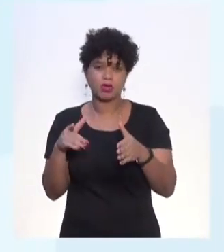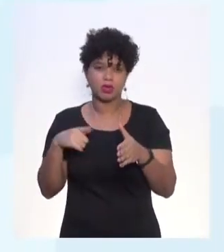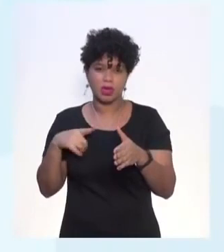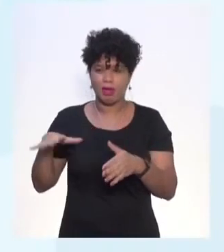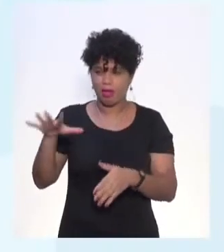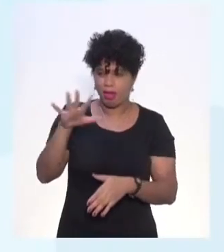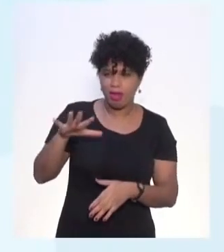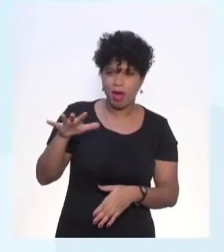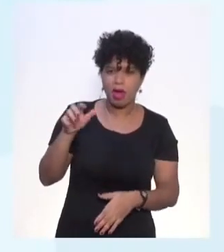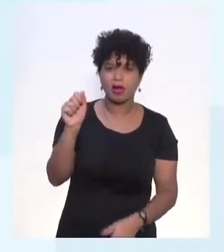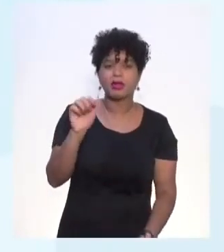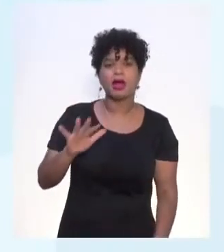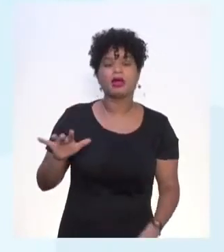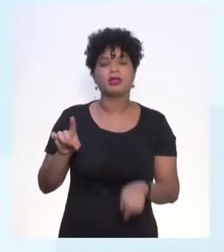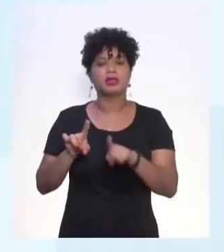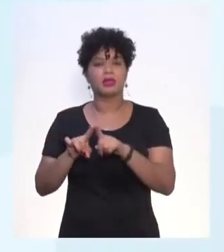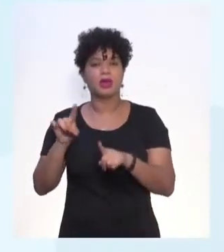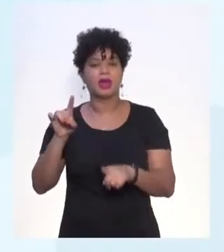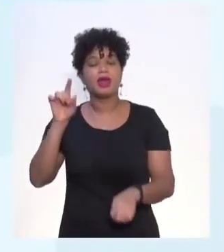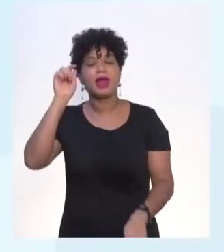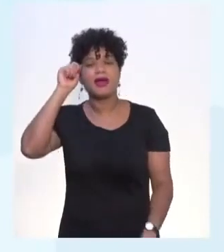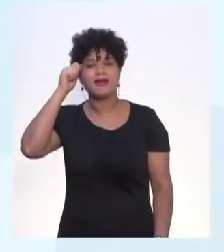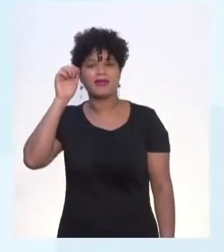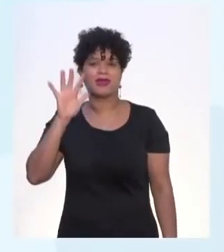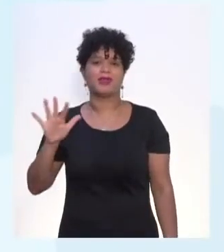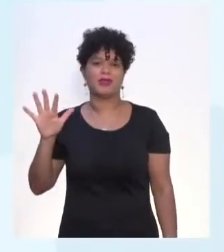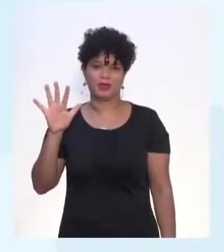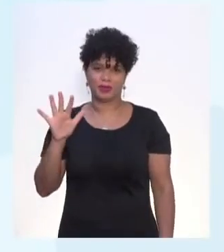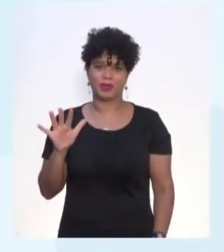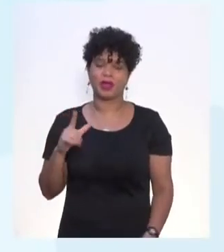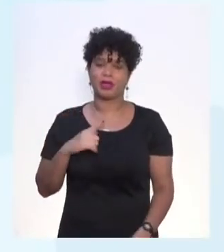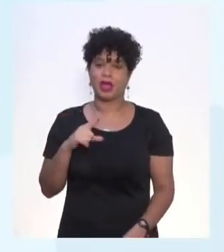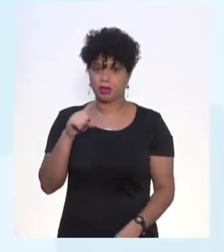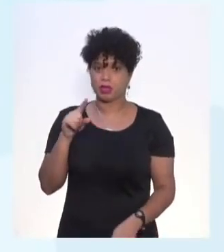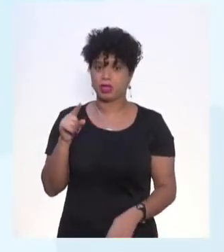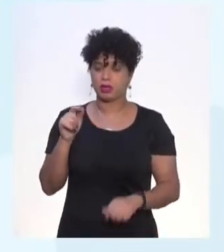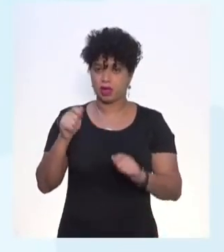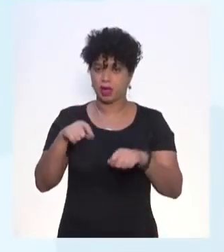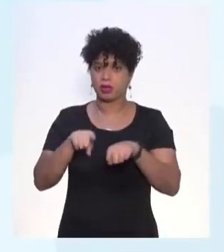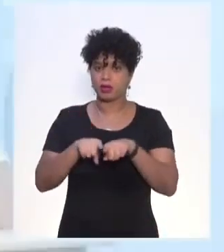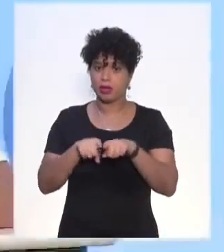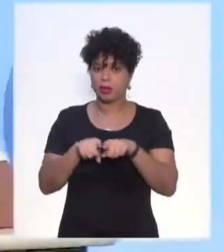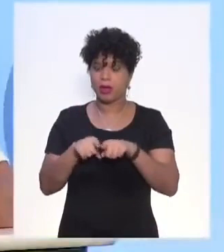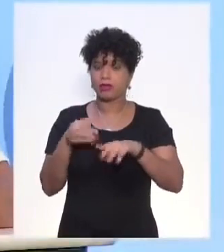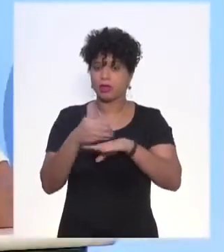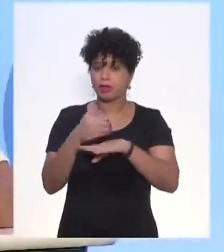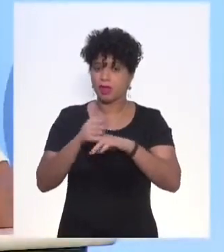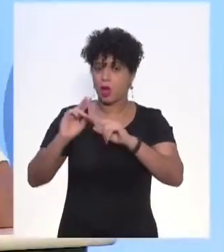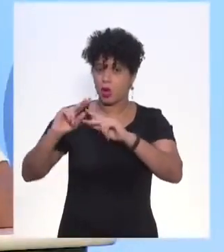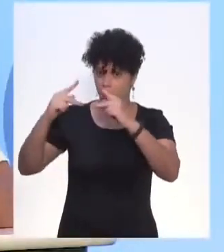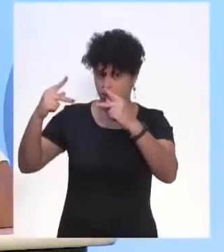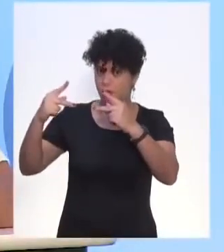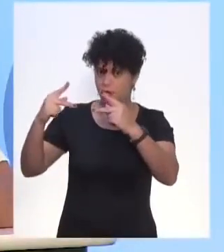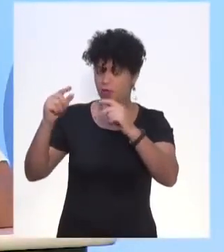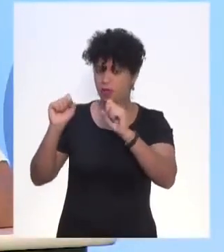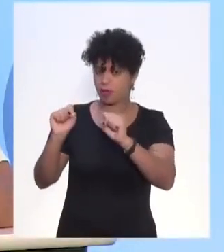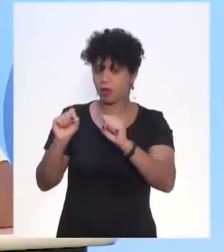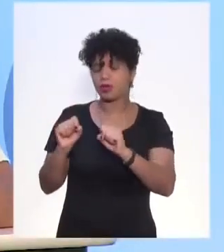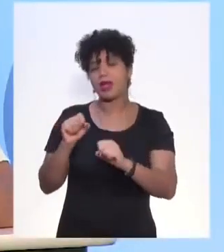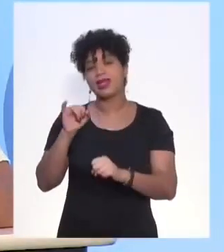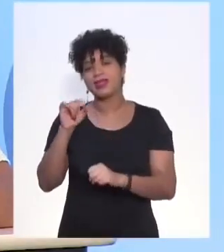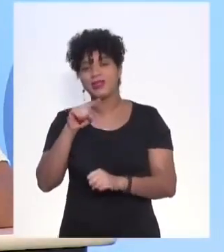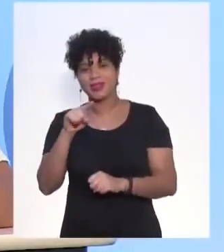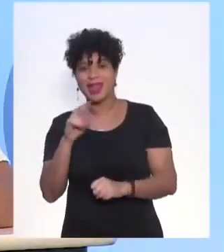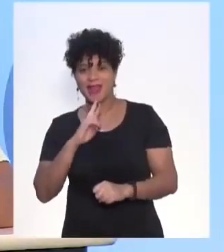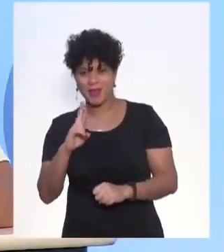charges pode acessar o caderno do aluno por meio do link que está aparecendo aí na tela. E se quiser compartilhar o resultado do seu